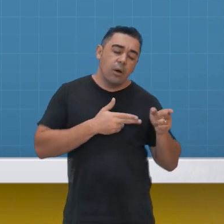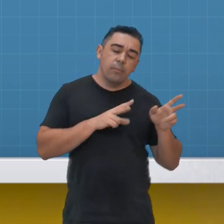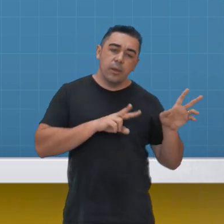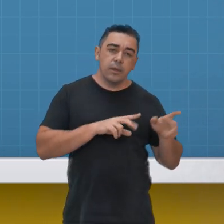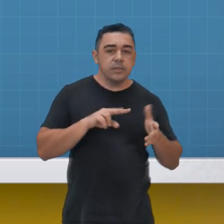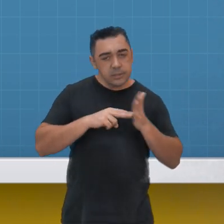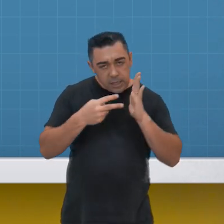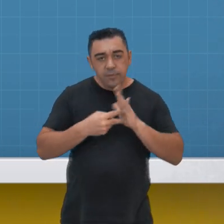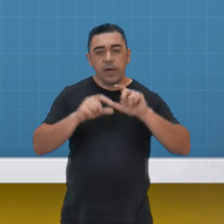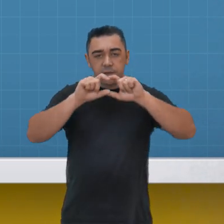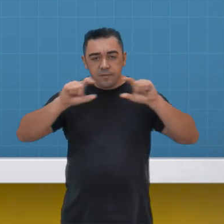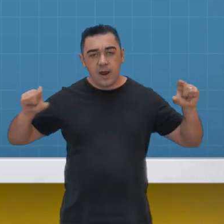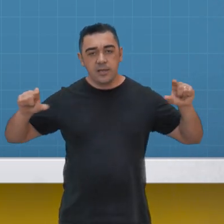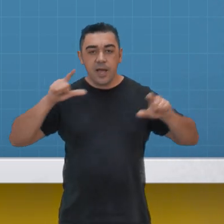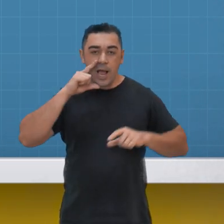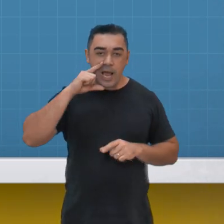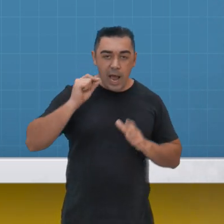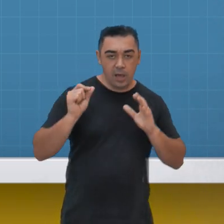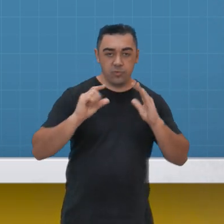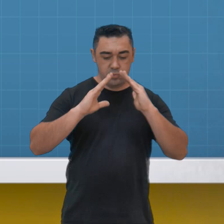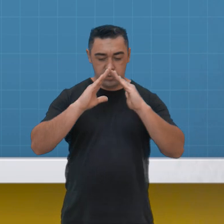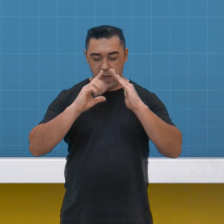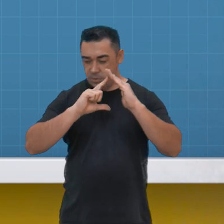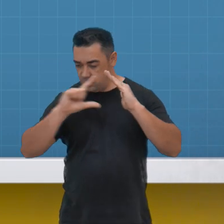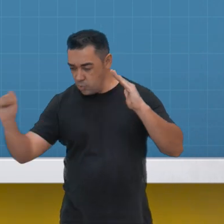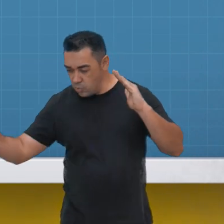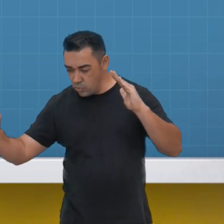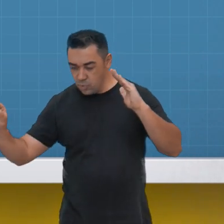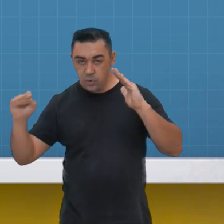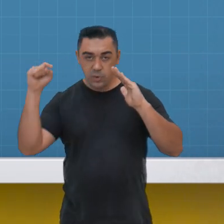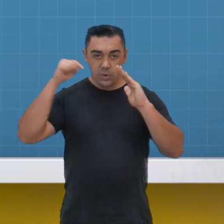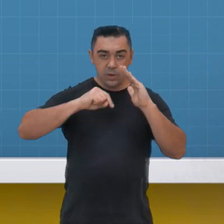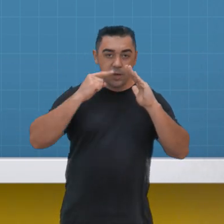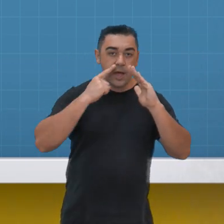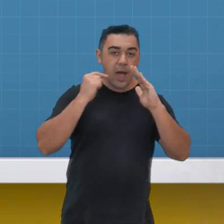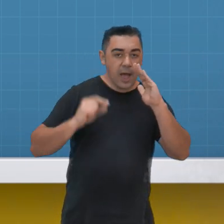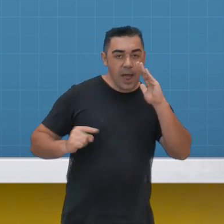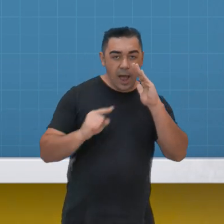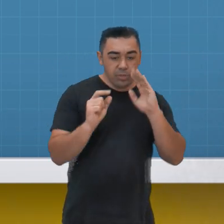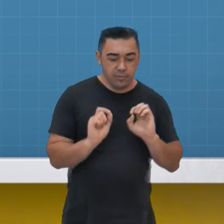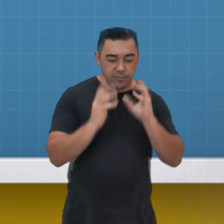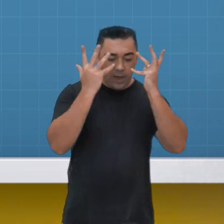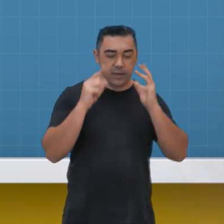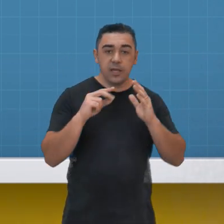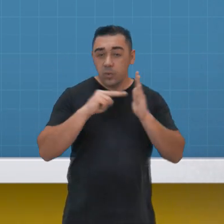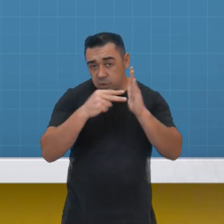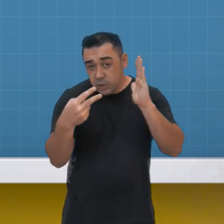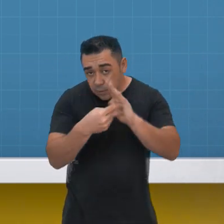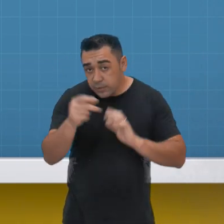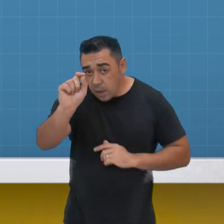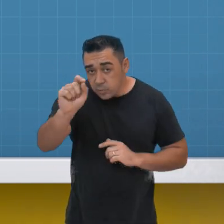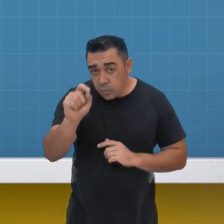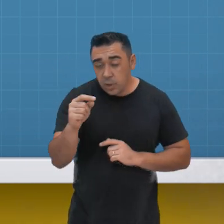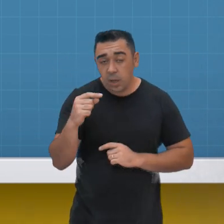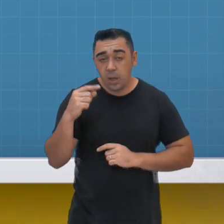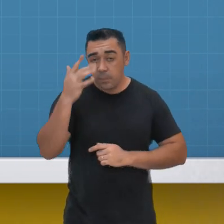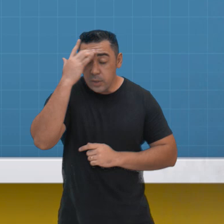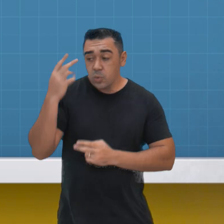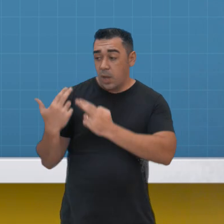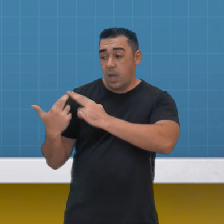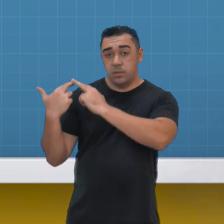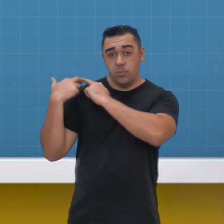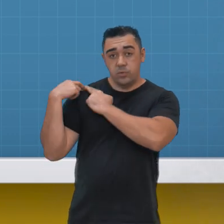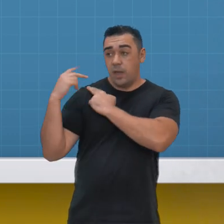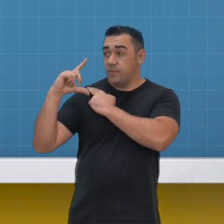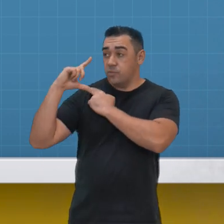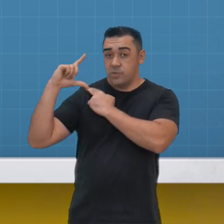os gatos saem de casa, os ratos fazem a festa, significa exatamente isso. Quando as pessoas que são responsáveis